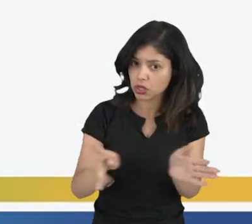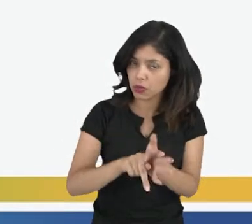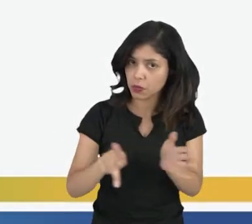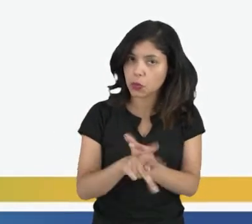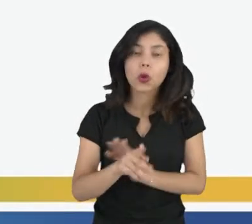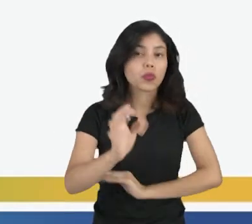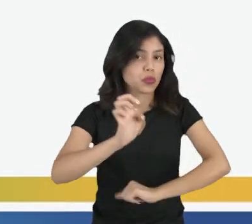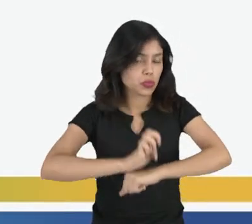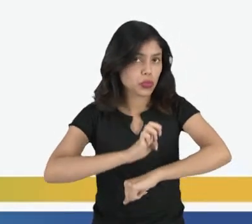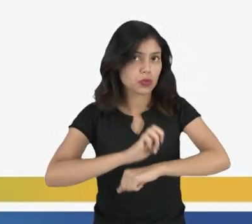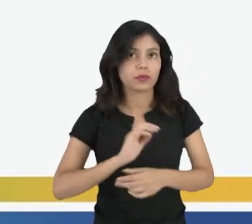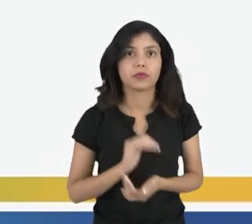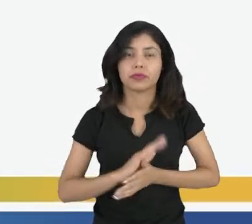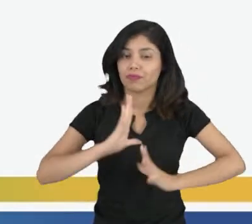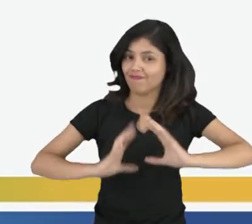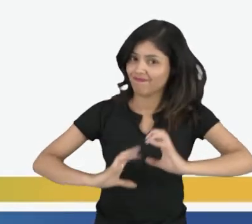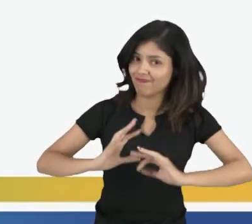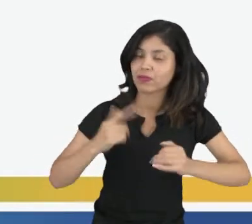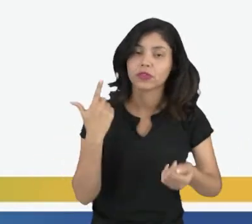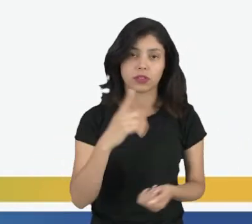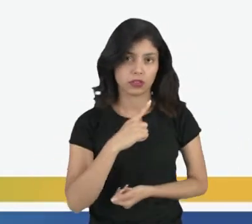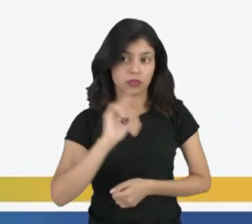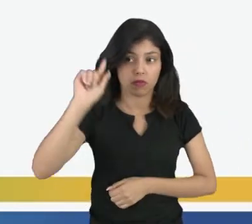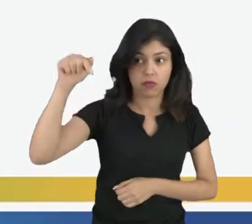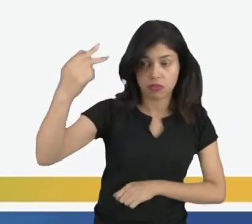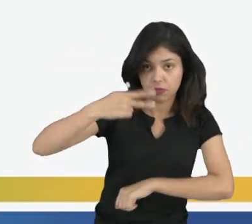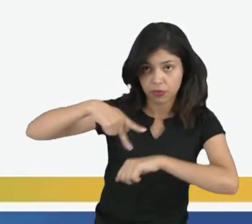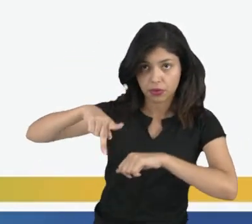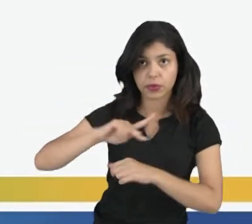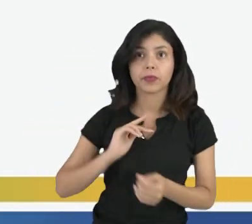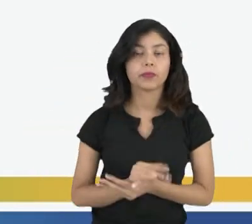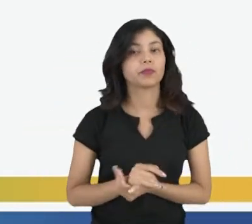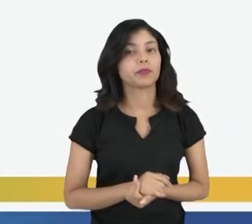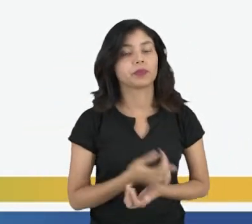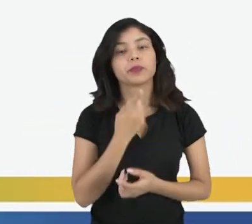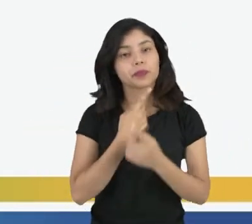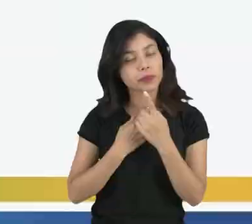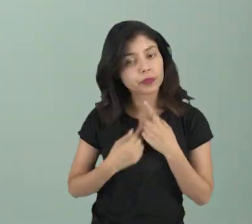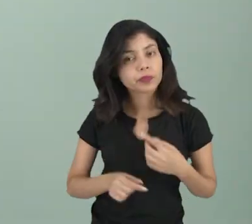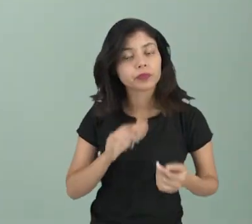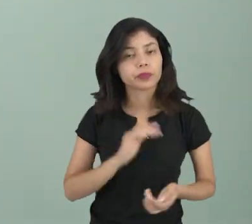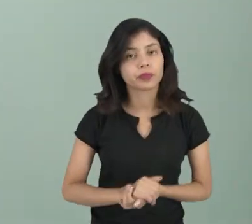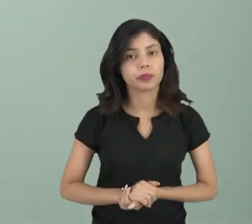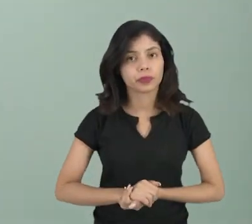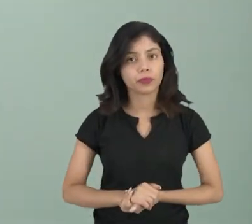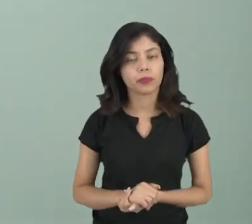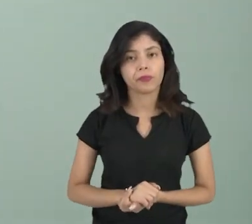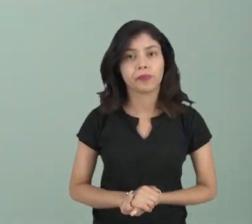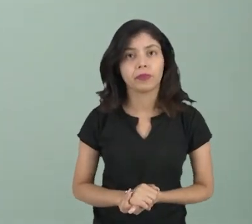um estado sempre conflitante com aquele país que sentisse é